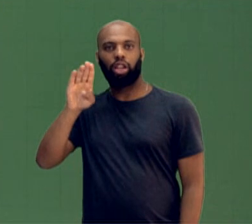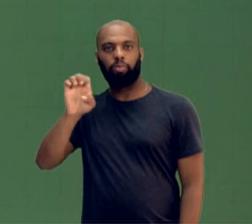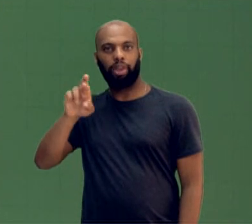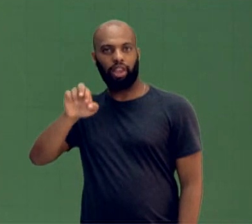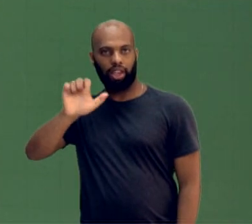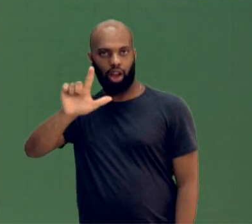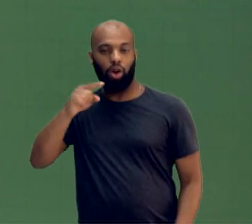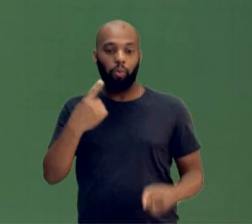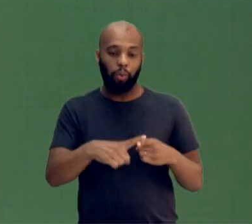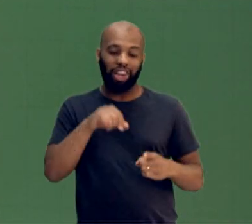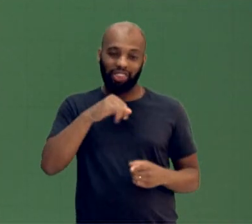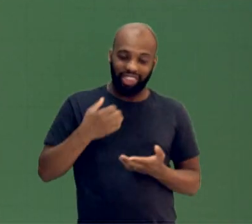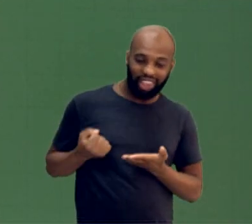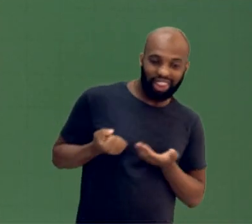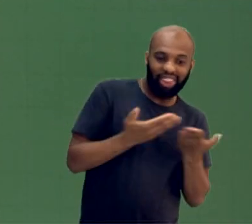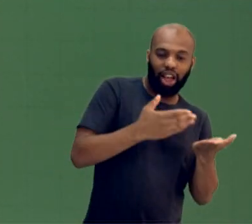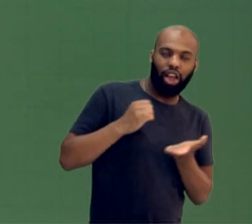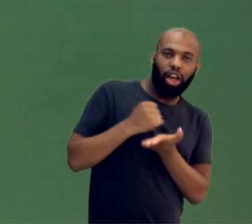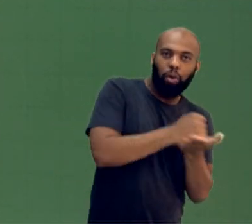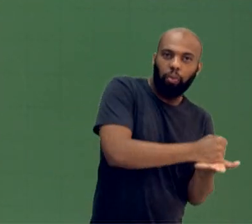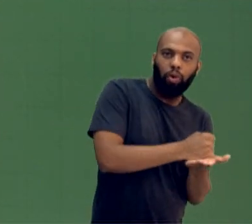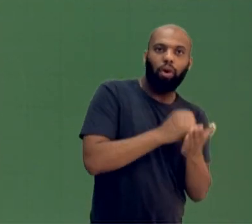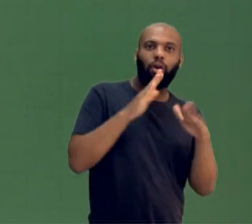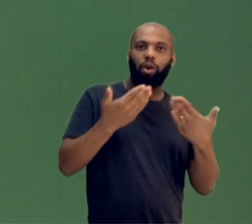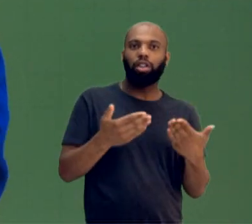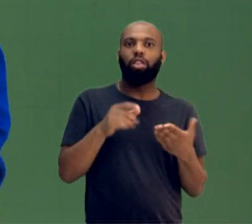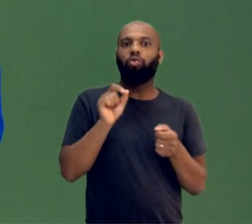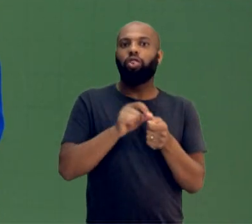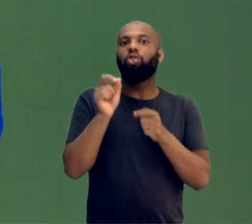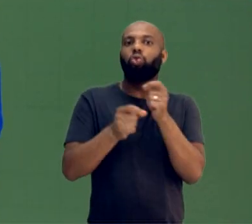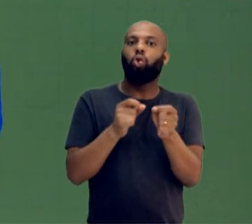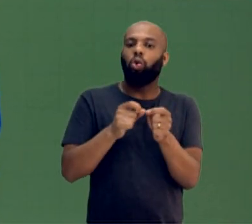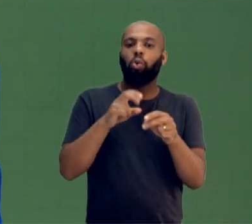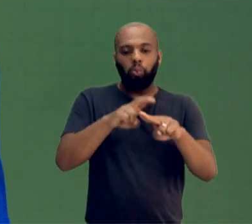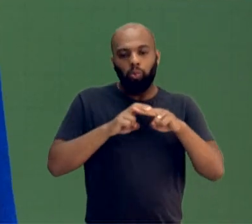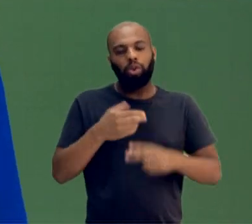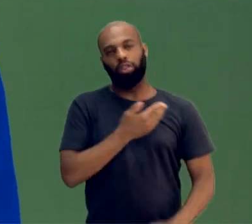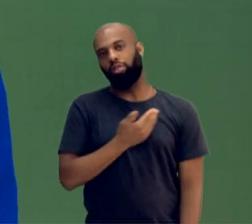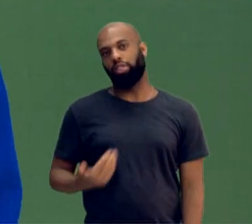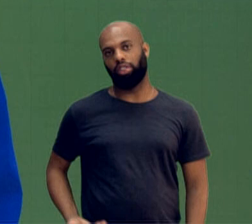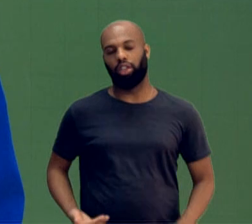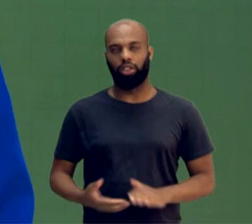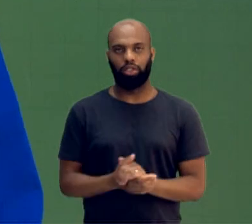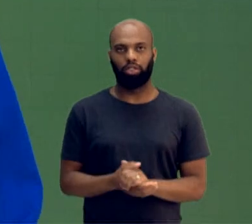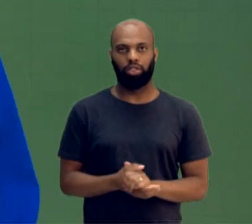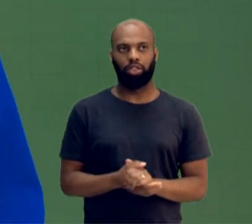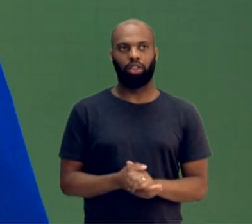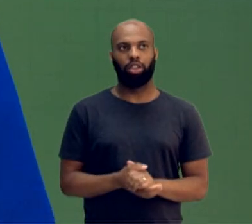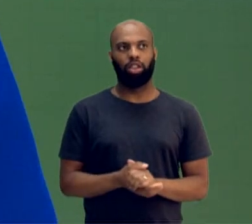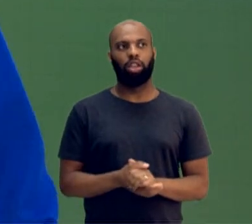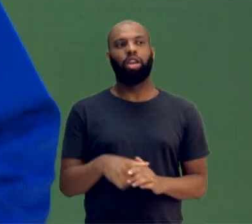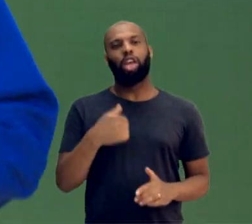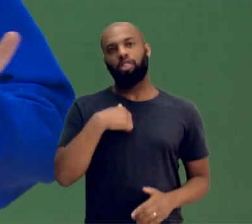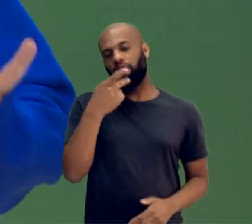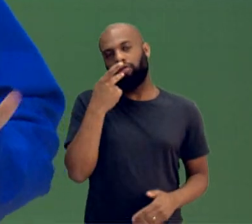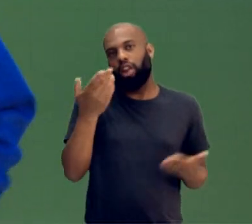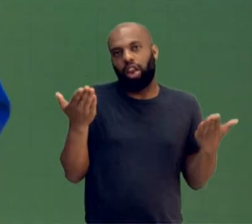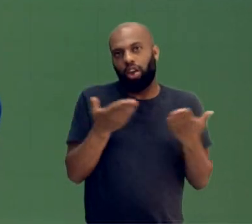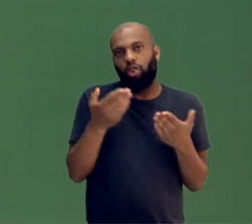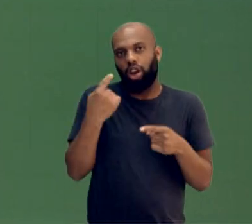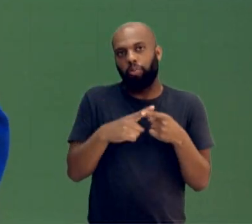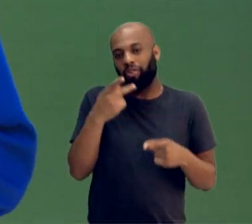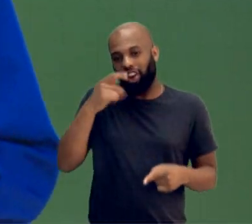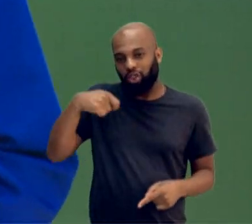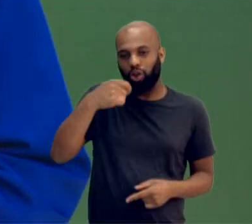gera assistência, você gera isso através do poder do Estado, né? Eu vou colocar uma coisa utópica aqui, porque entrar em política